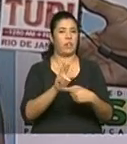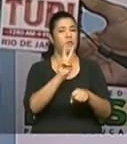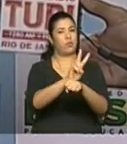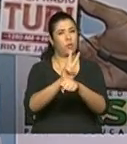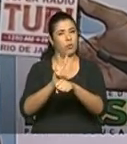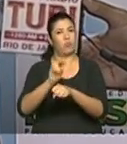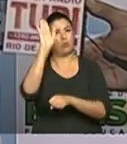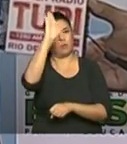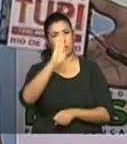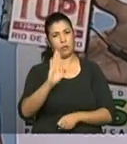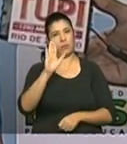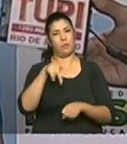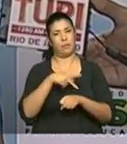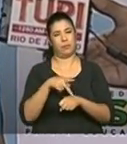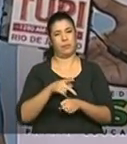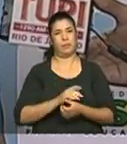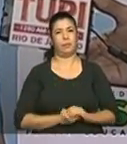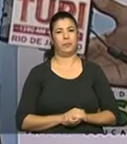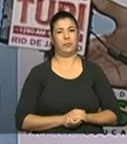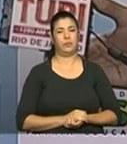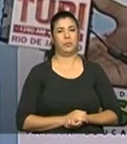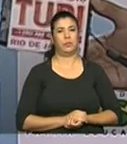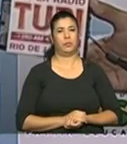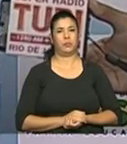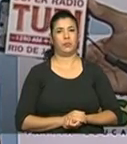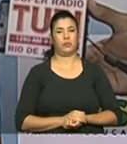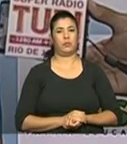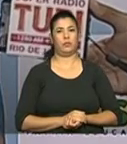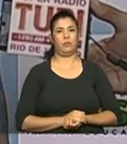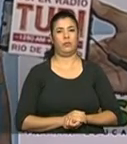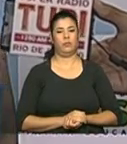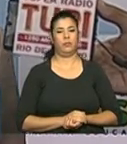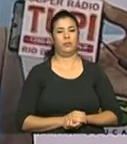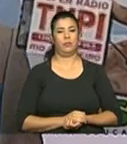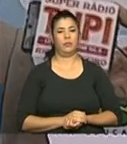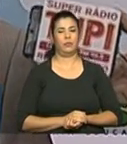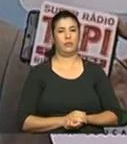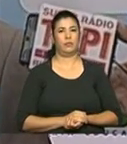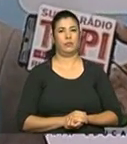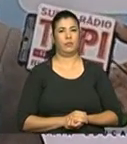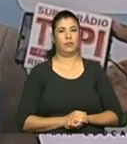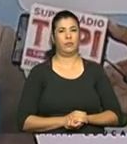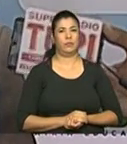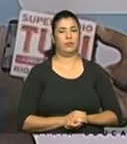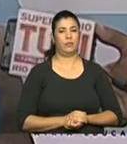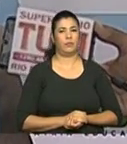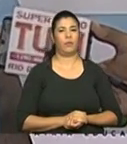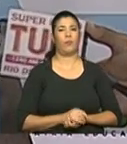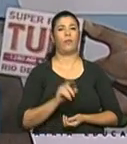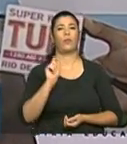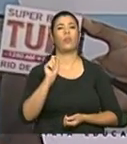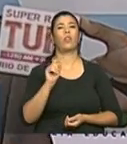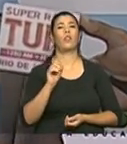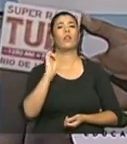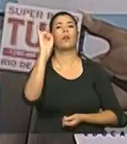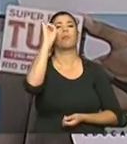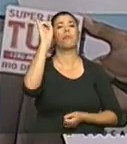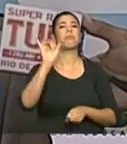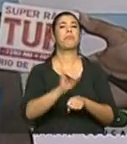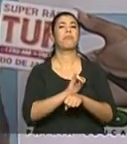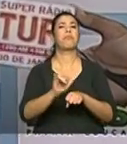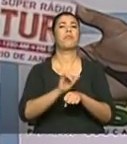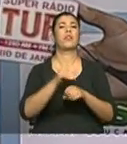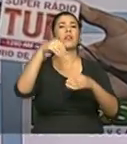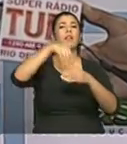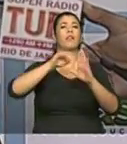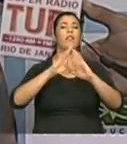em todo o país. O Brasil ainda é o segundo? Isso, atrás da Índia. Ministro, por que é importante a estratégia nas escolas?